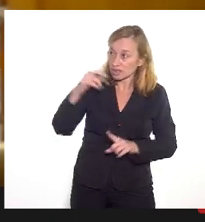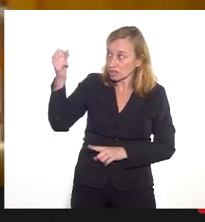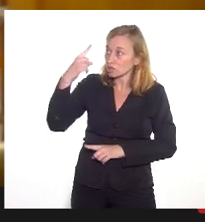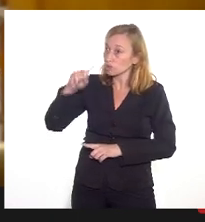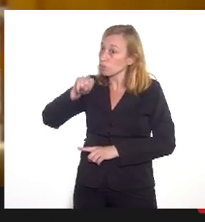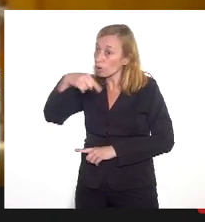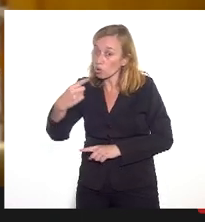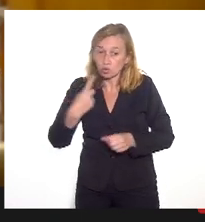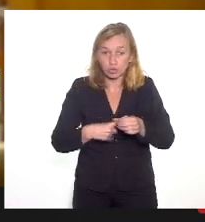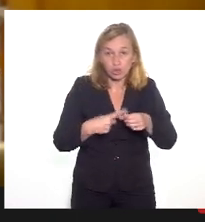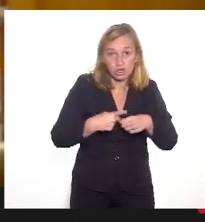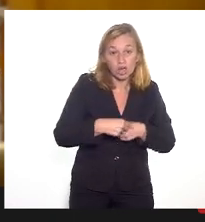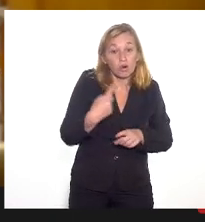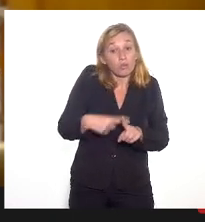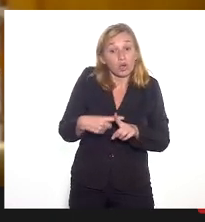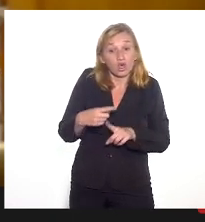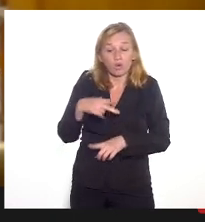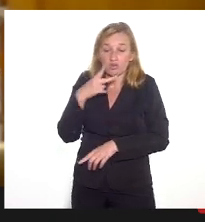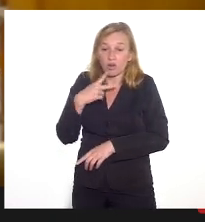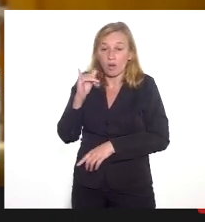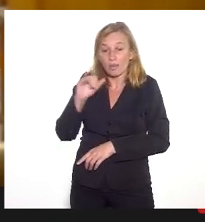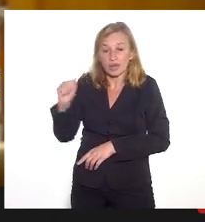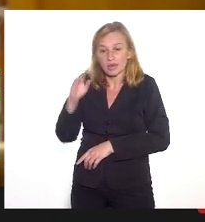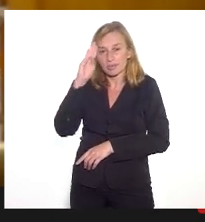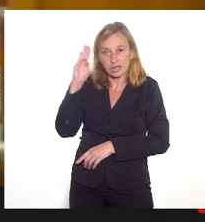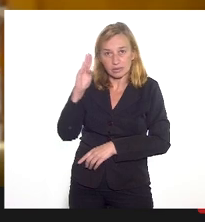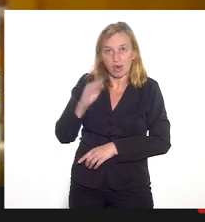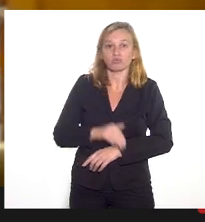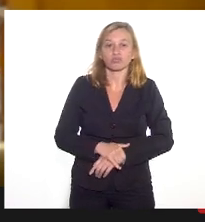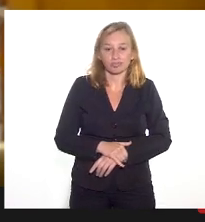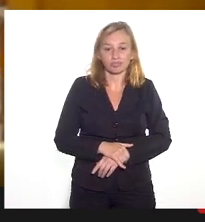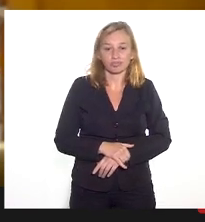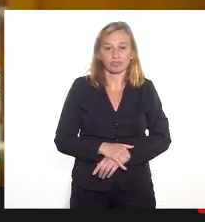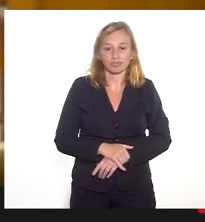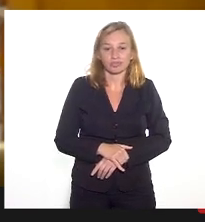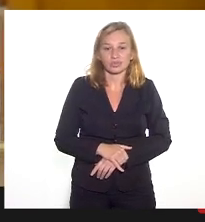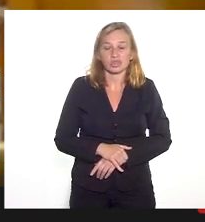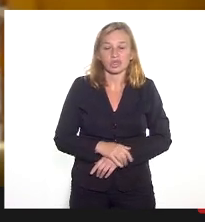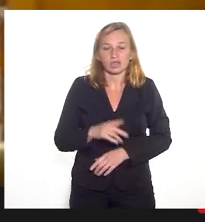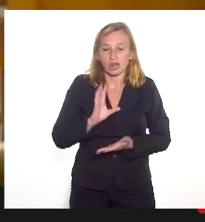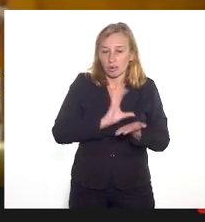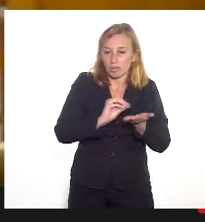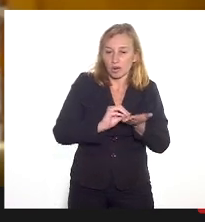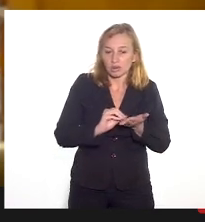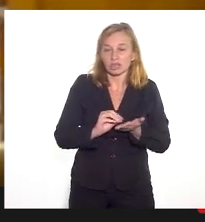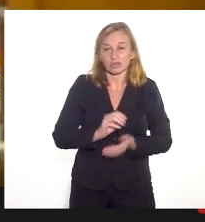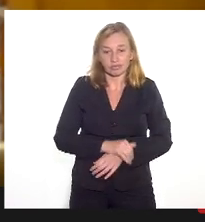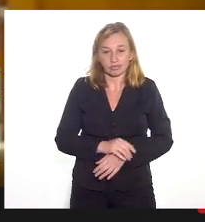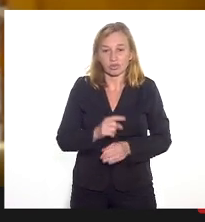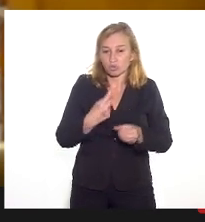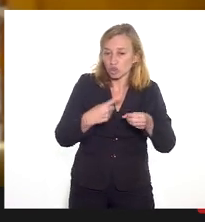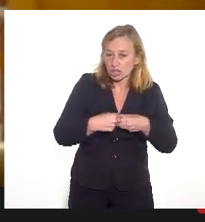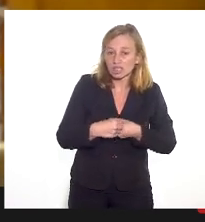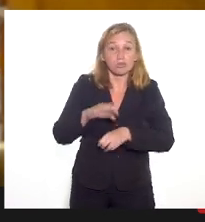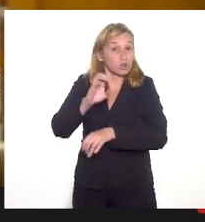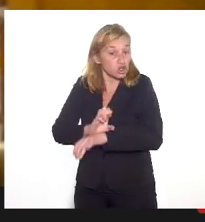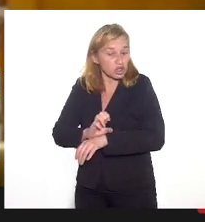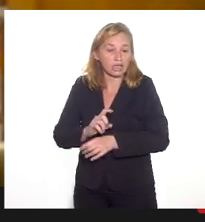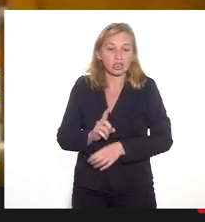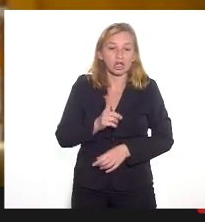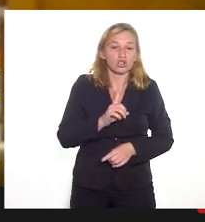municípios, porque, como disse a Bia, é fundamental que a gente passe as pautas para o chão, né? Municípios, estados, não